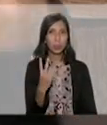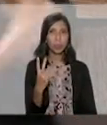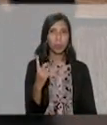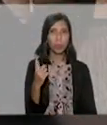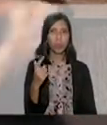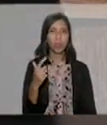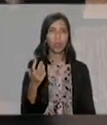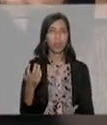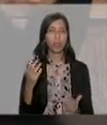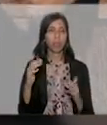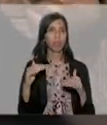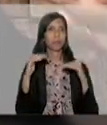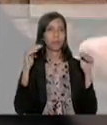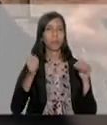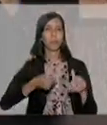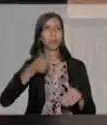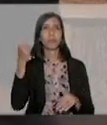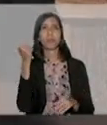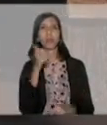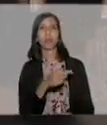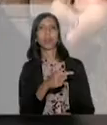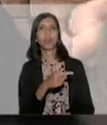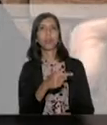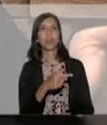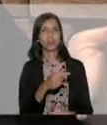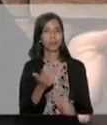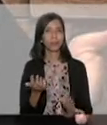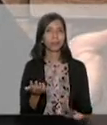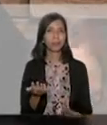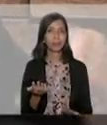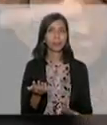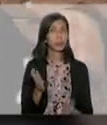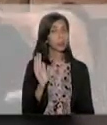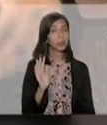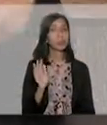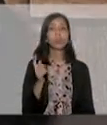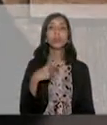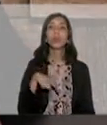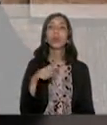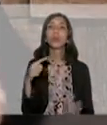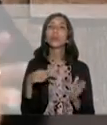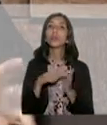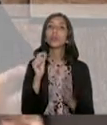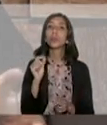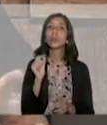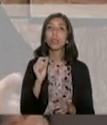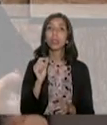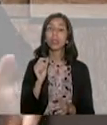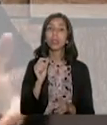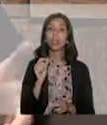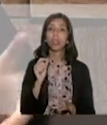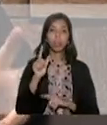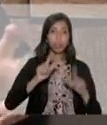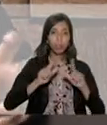que um quer aparecer que é melhor do que o outro, quando o que a gente quer é o melhor para o